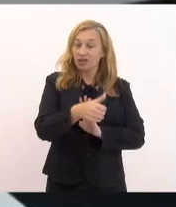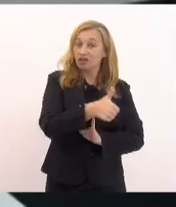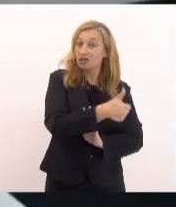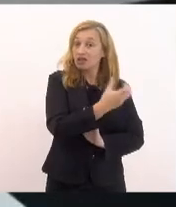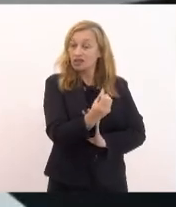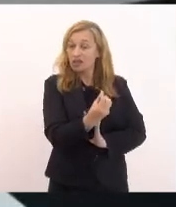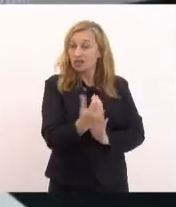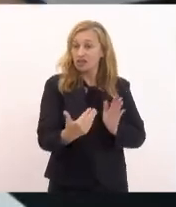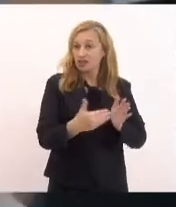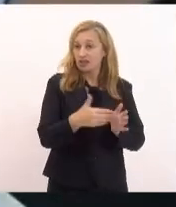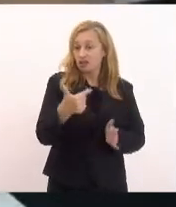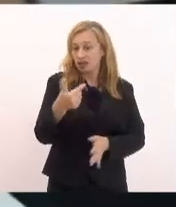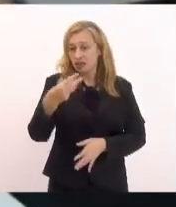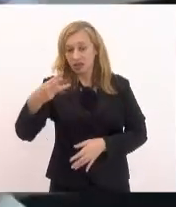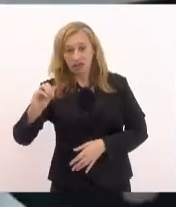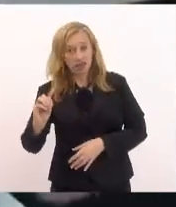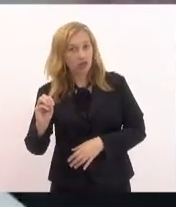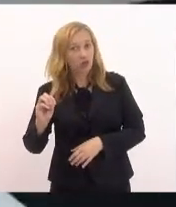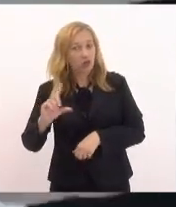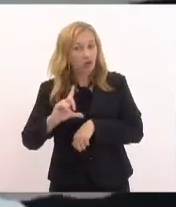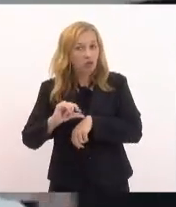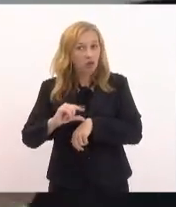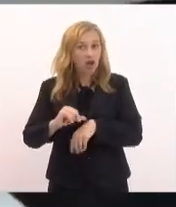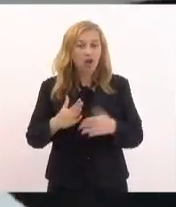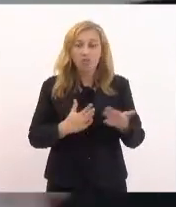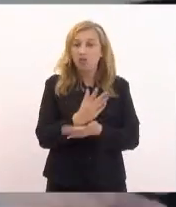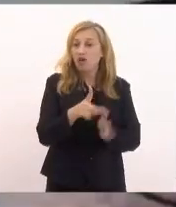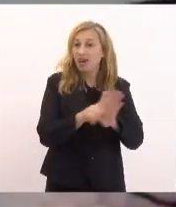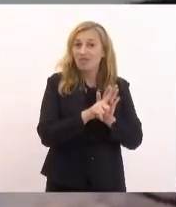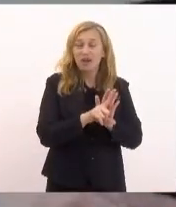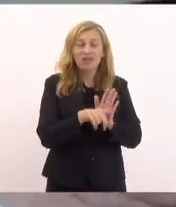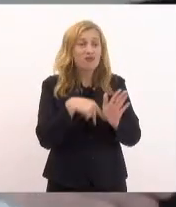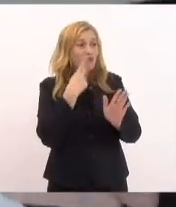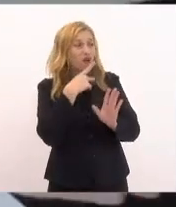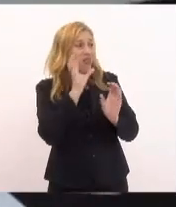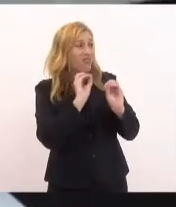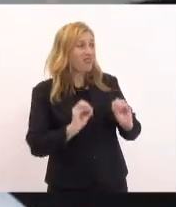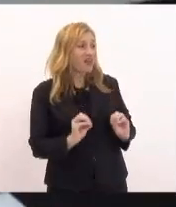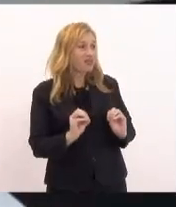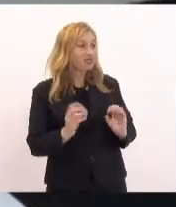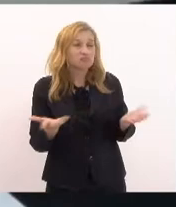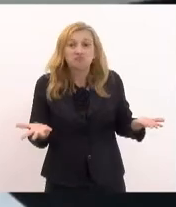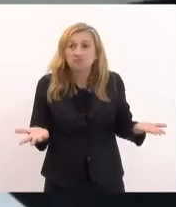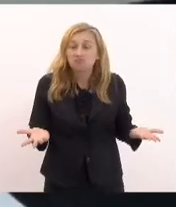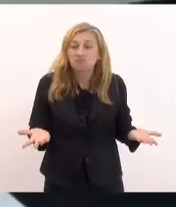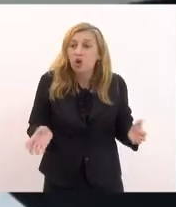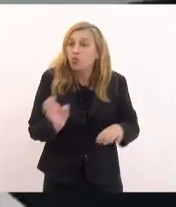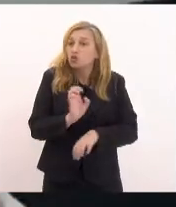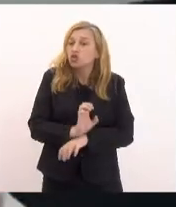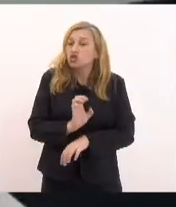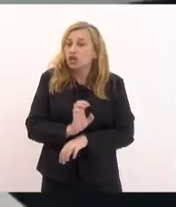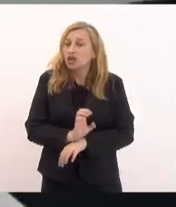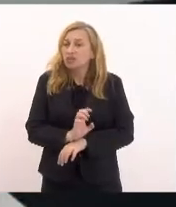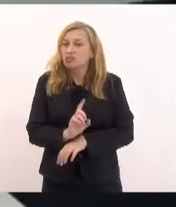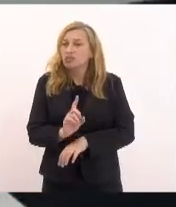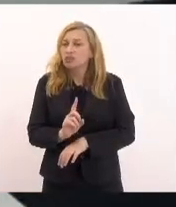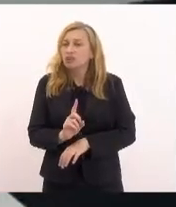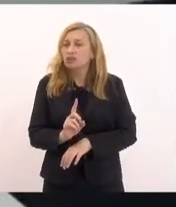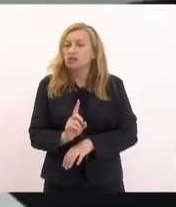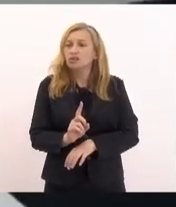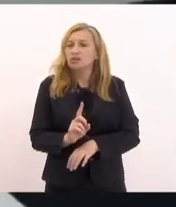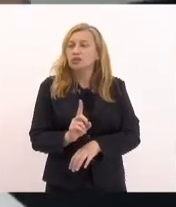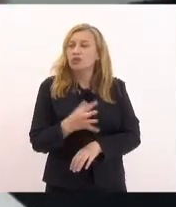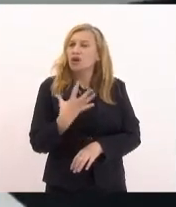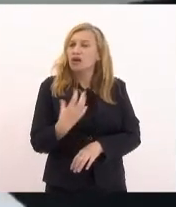30 horas, aprovou a lei, sancionou, ok, mas não fala mais nada depois disso. O Estado não lança a mão